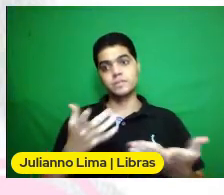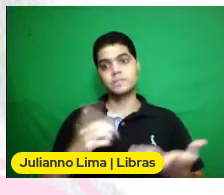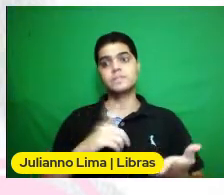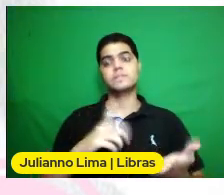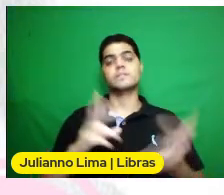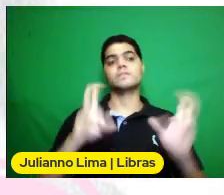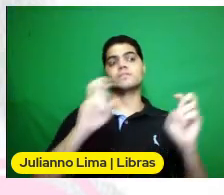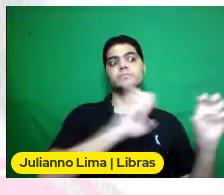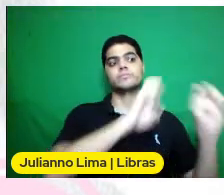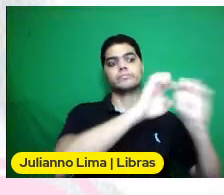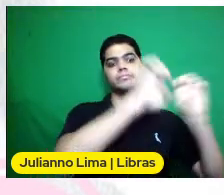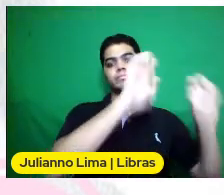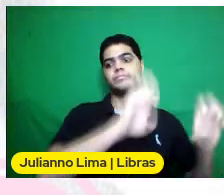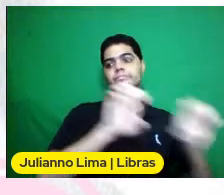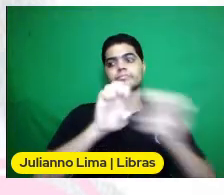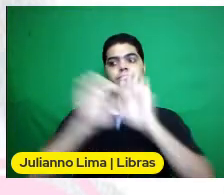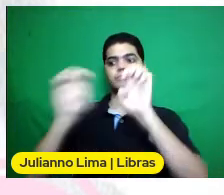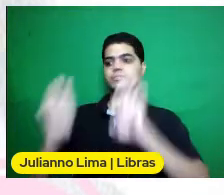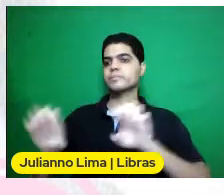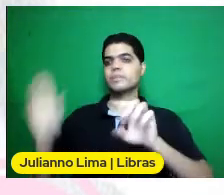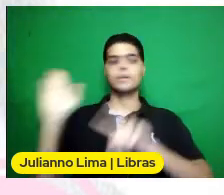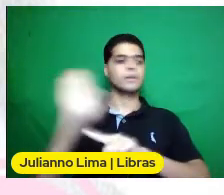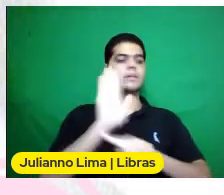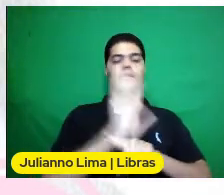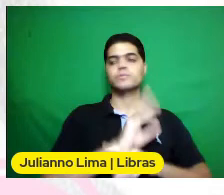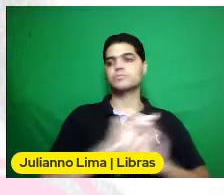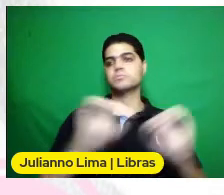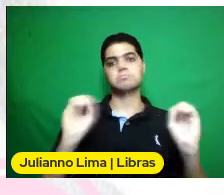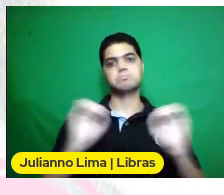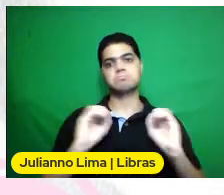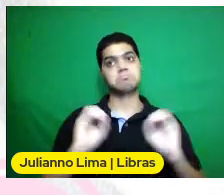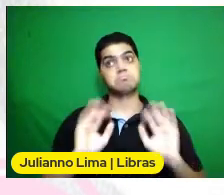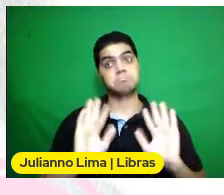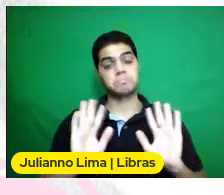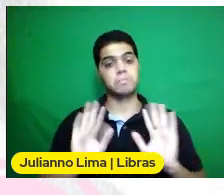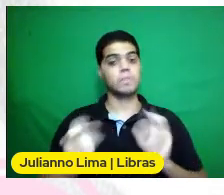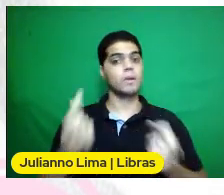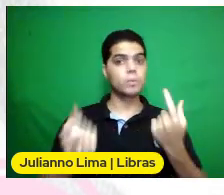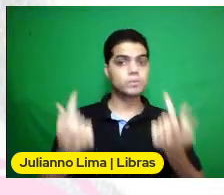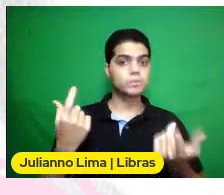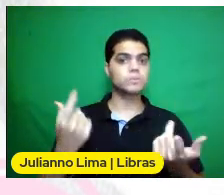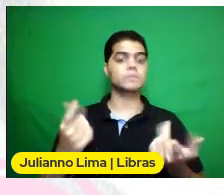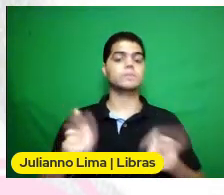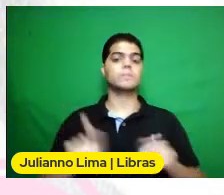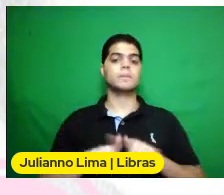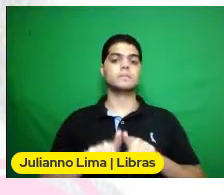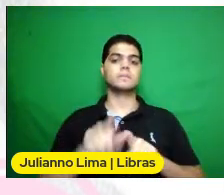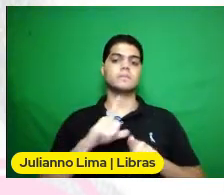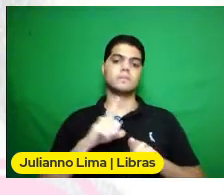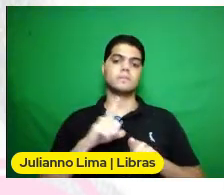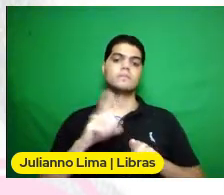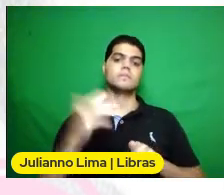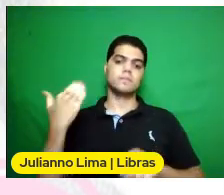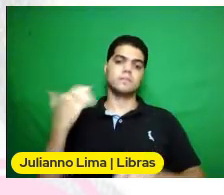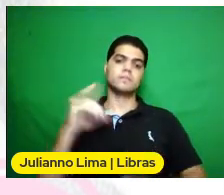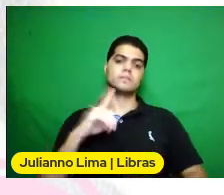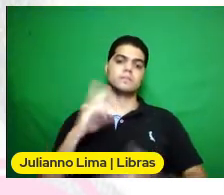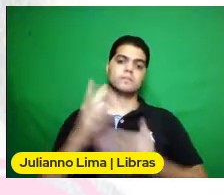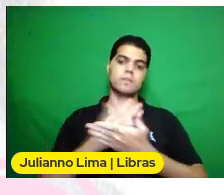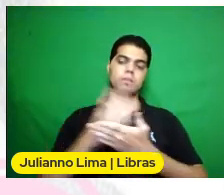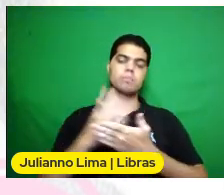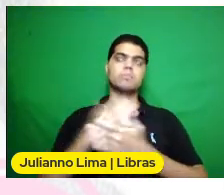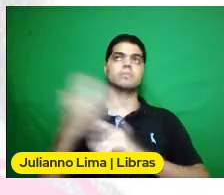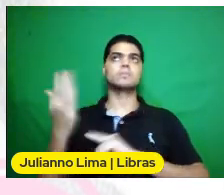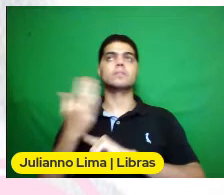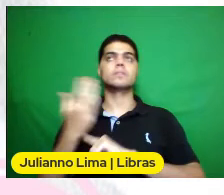não ajuda muitas coisas, né? Mas a gente teve até um tipo de algumas ajudas